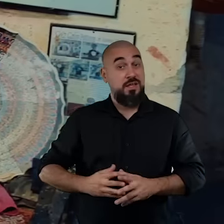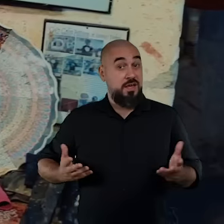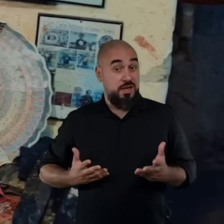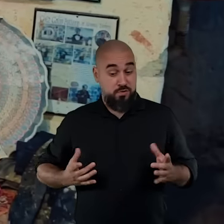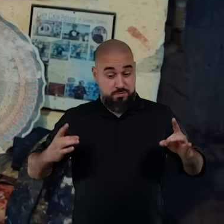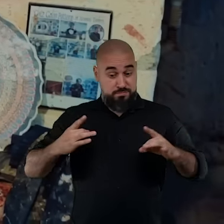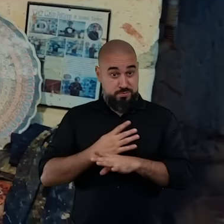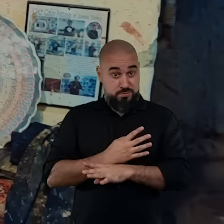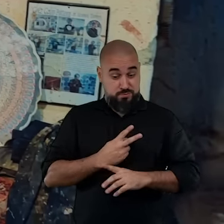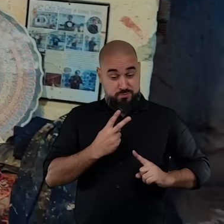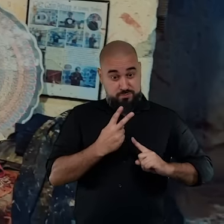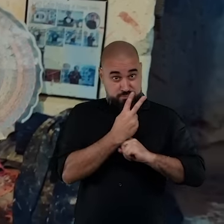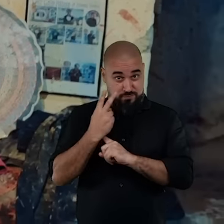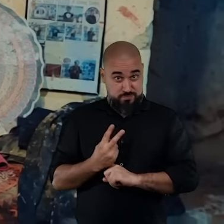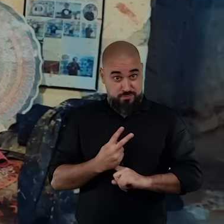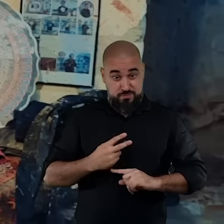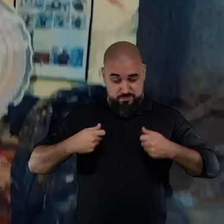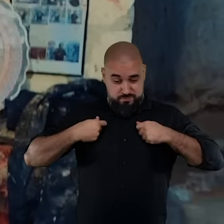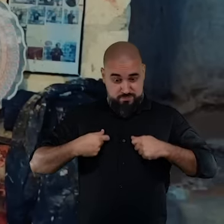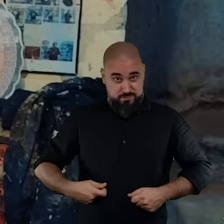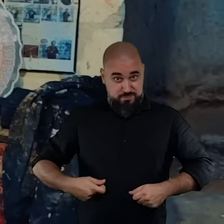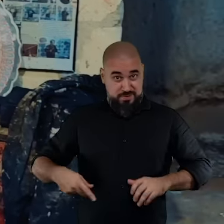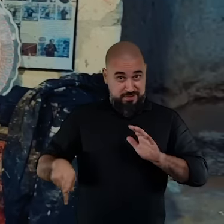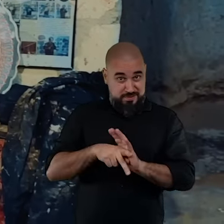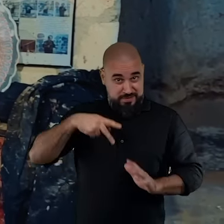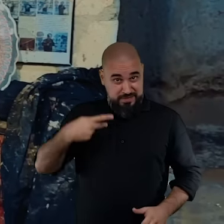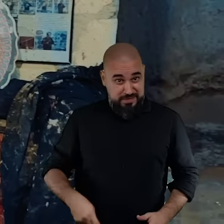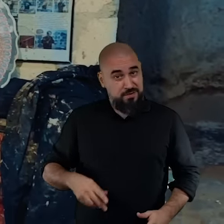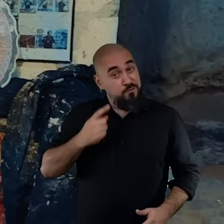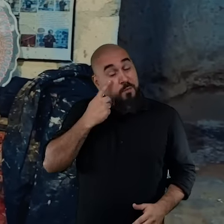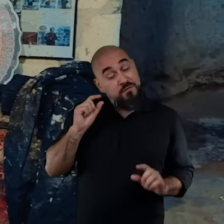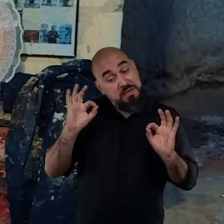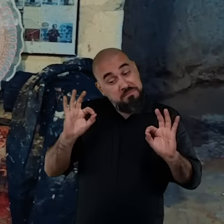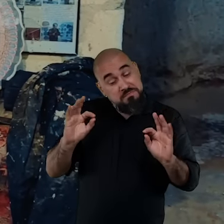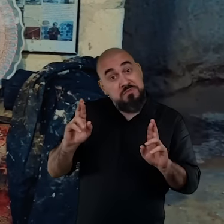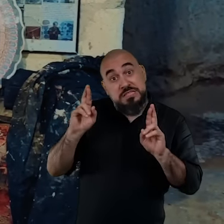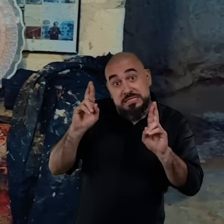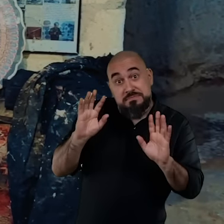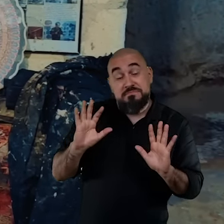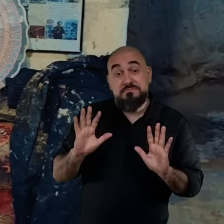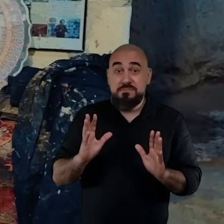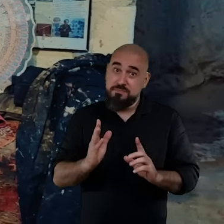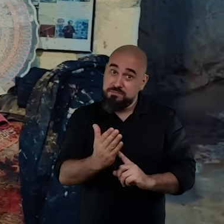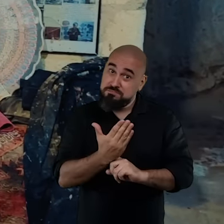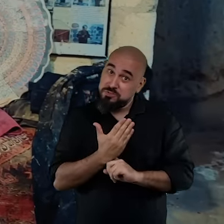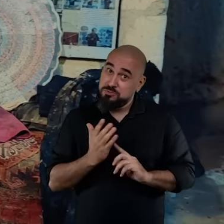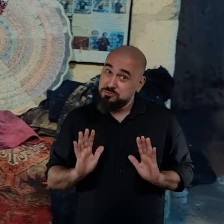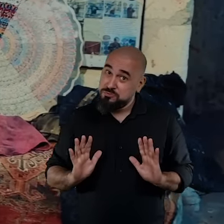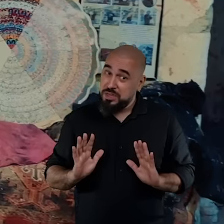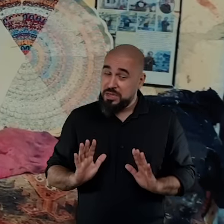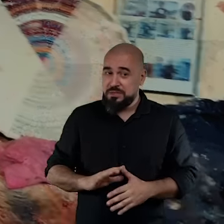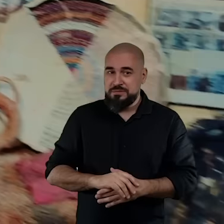Agora, devidamente protegida e caracterizada, vamos ver se esse negócio vai dar certo. Me desejem sorte, tá